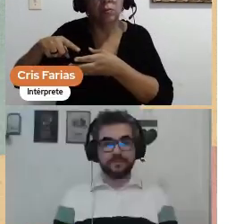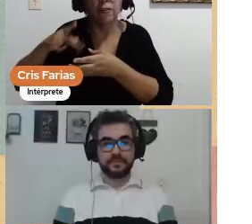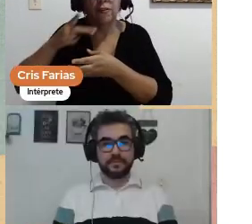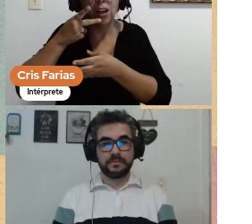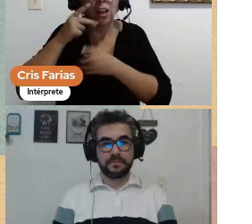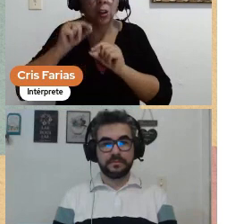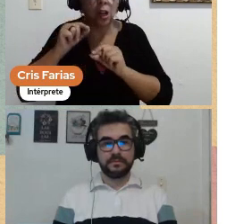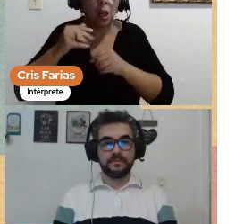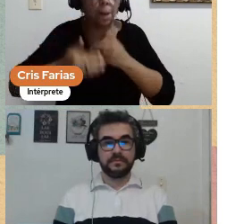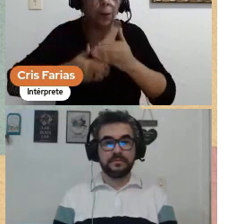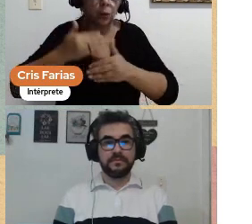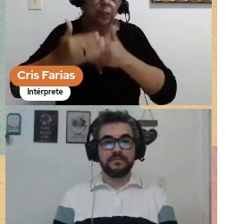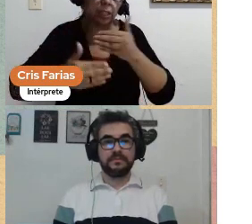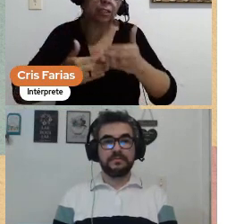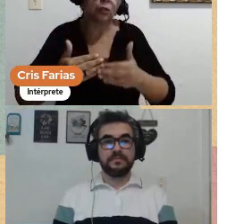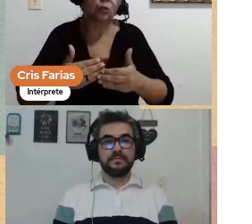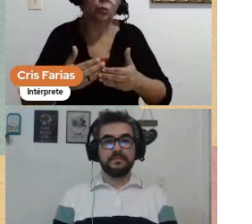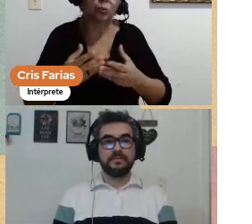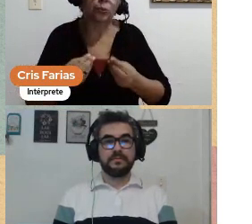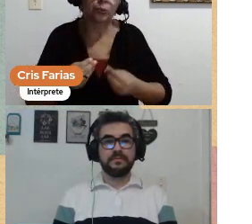são processos muito